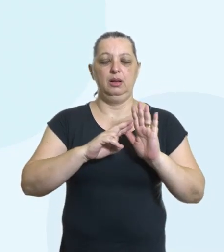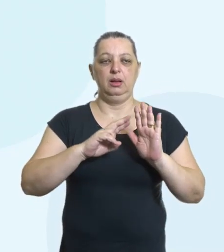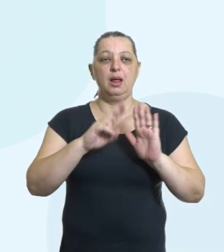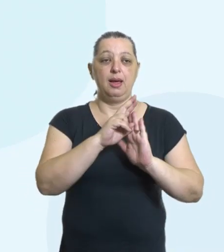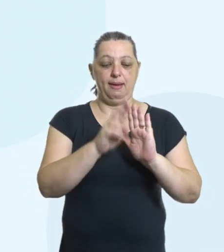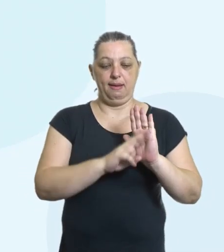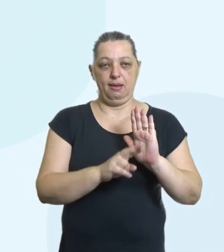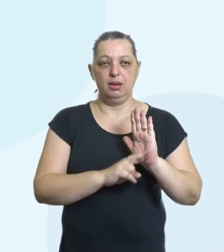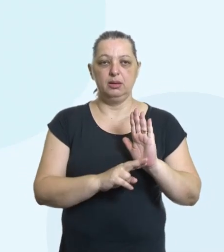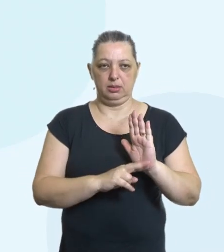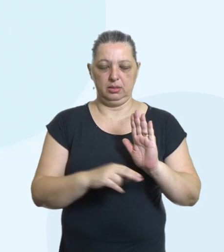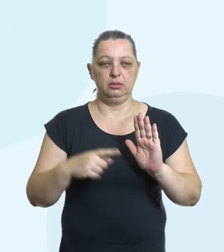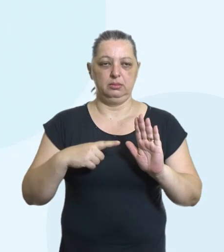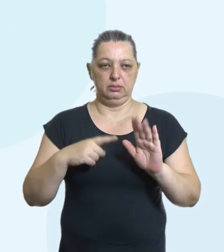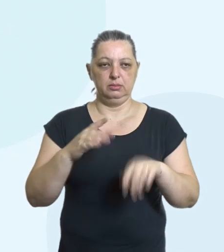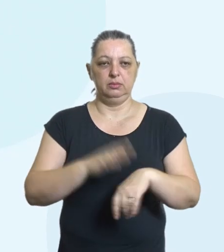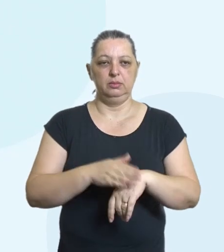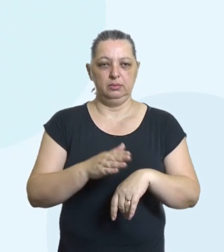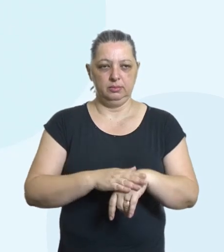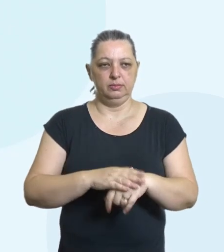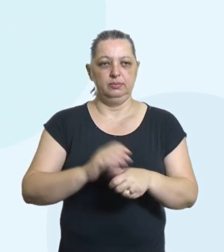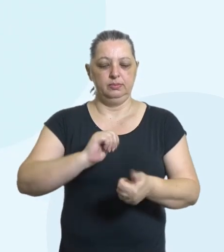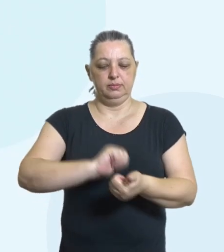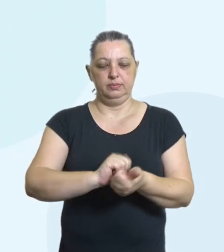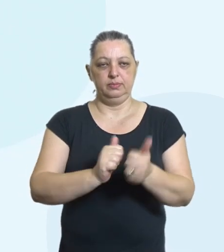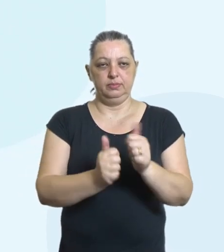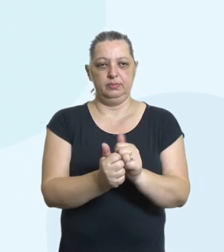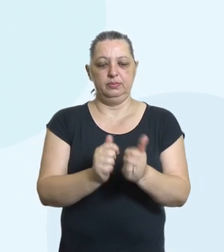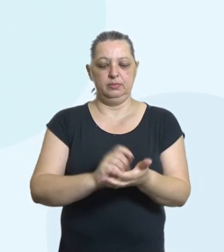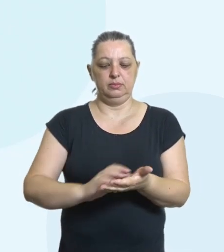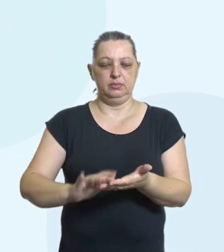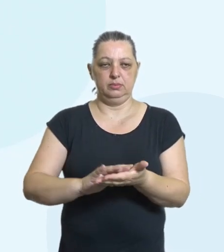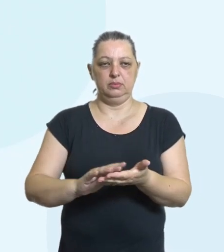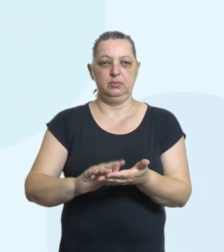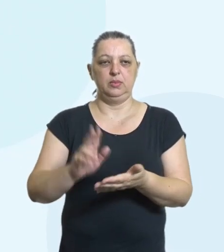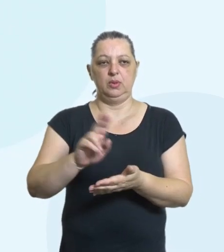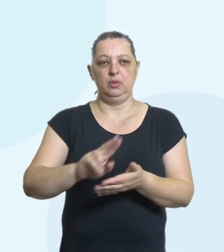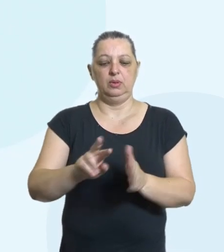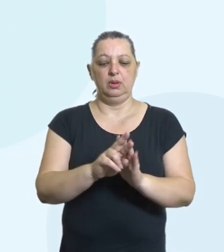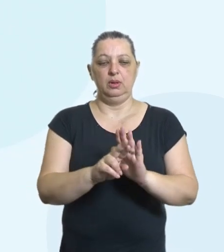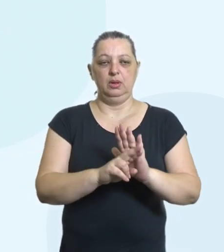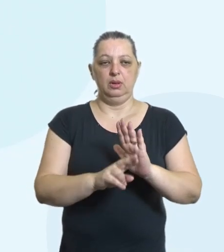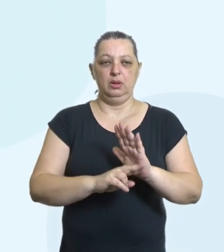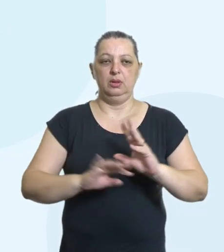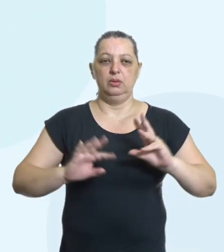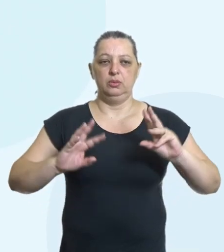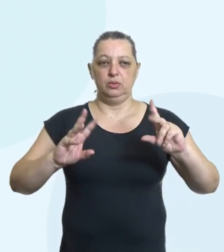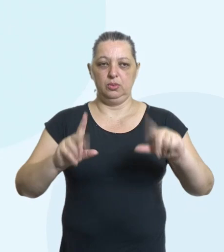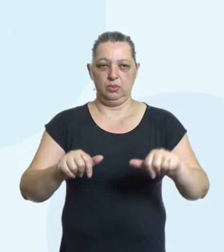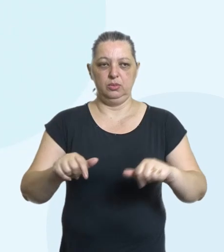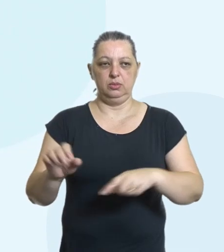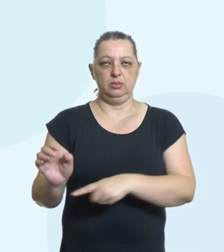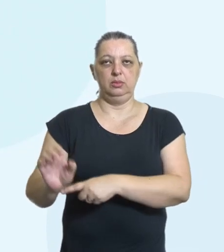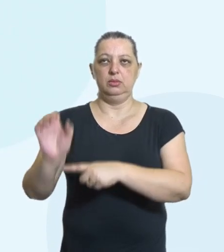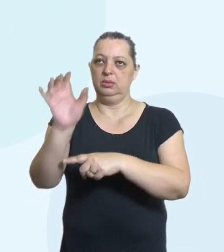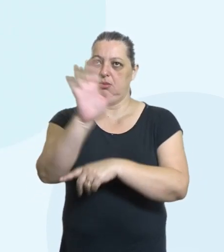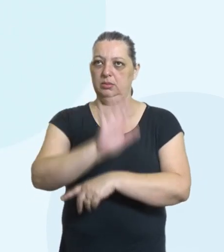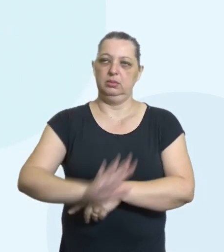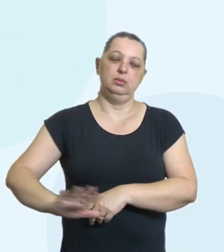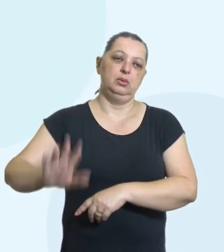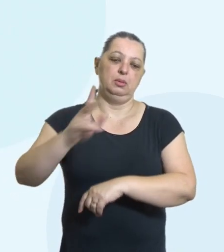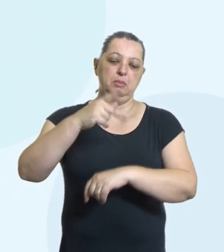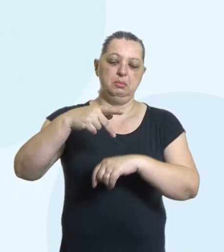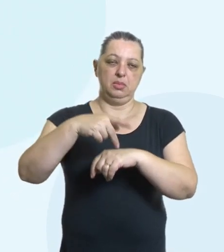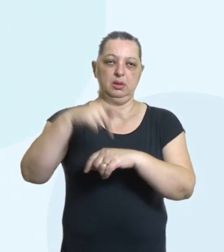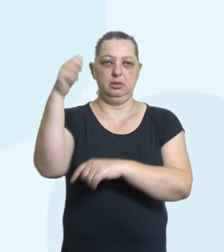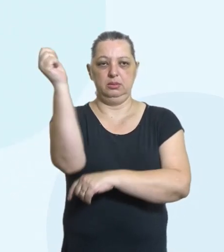ou seja, para fazer uma adaptação em Braille, a gente usa uma normatização que todos os estados do Brasil e todos os países que